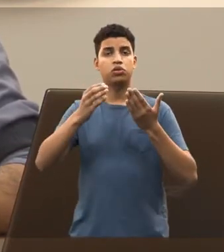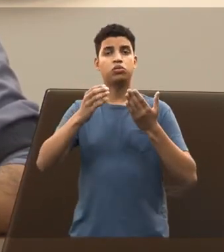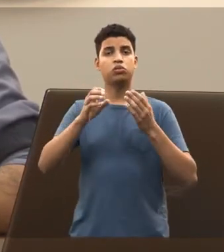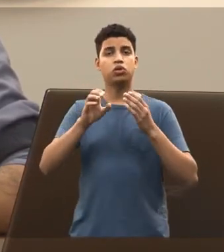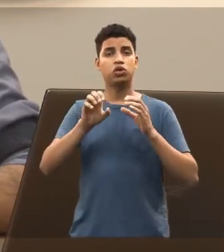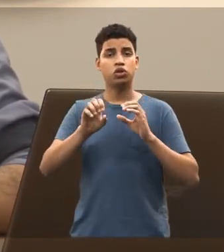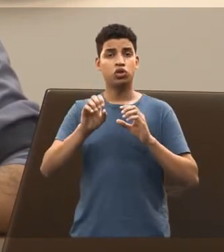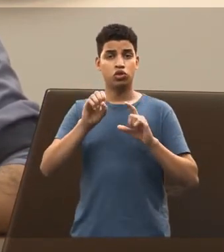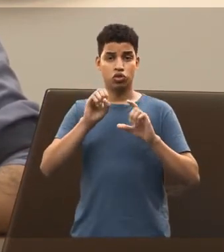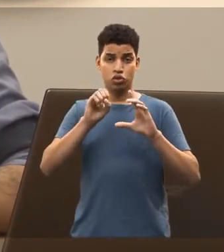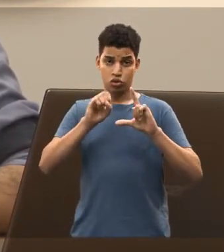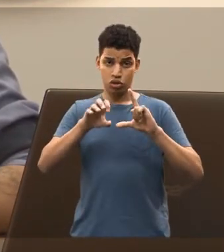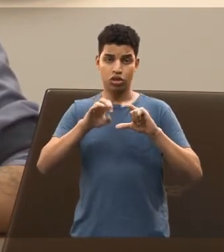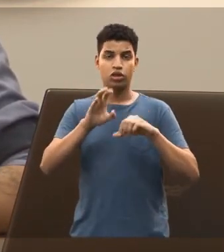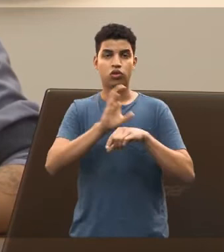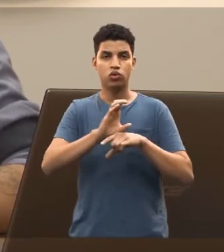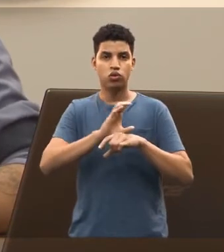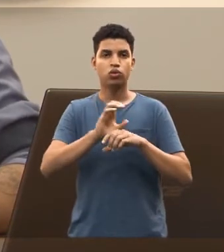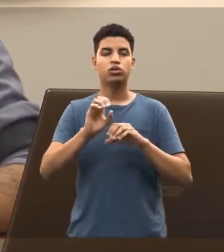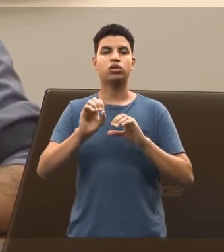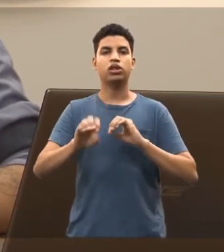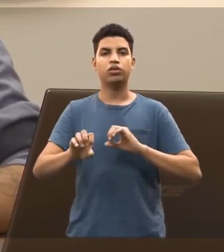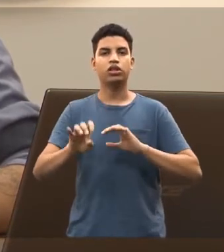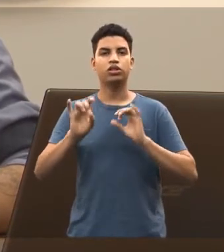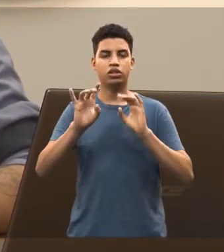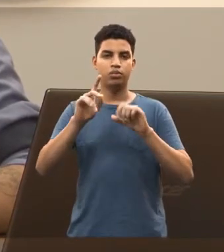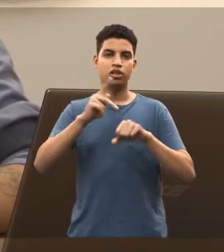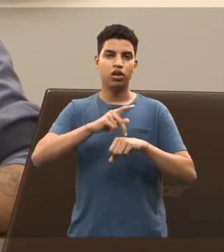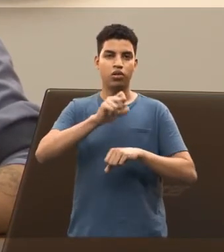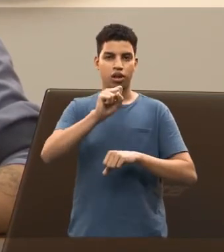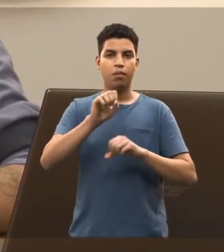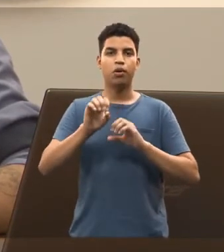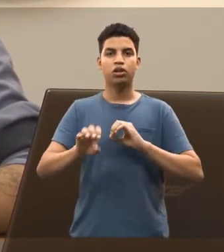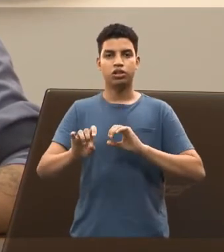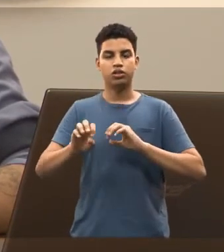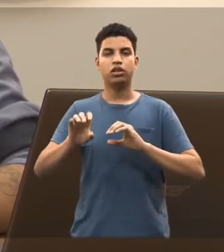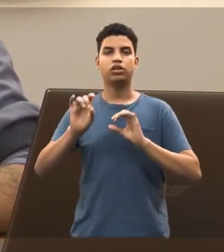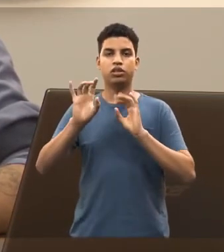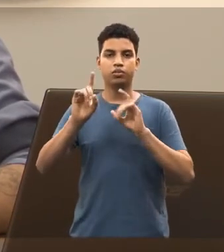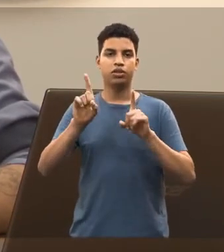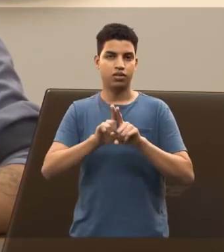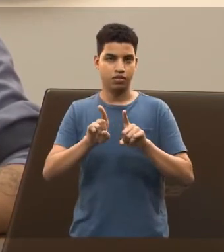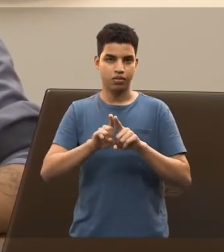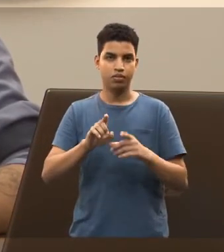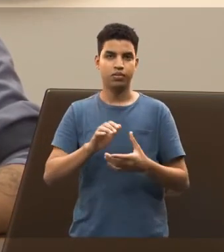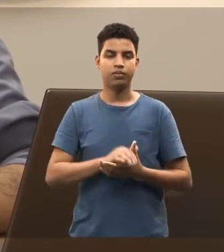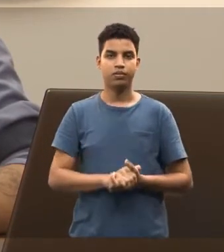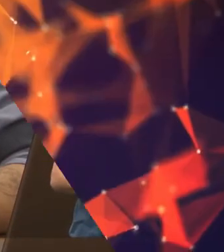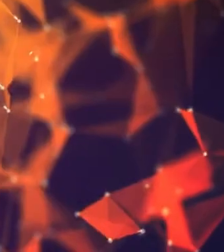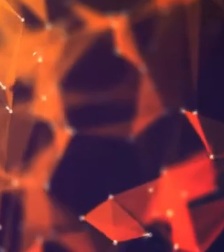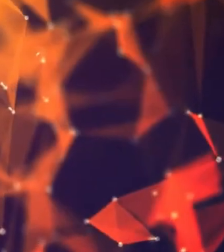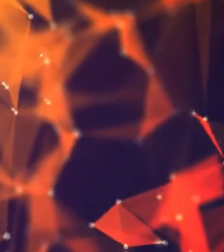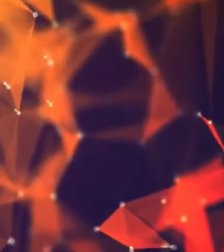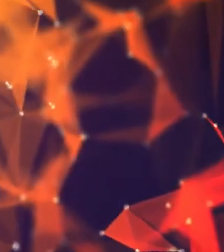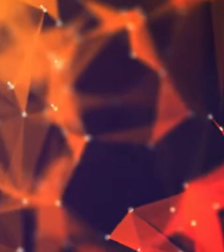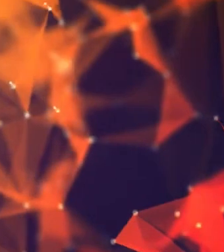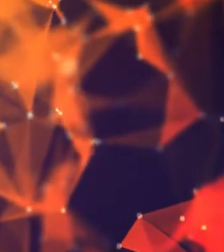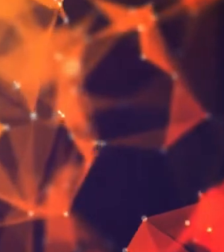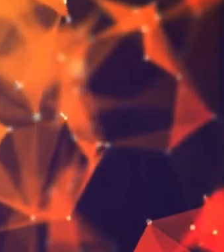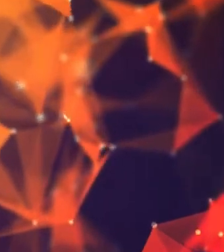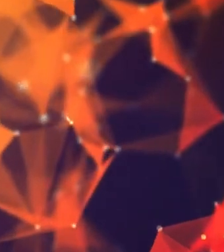aula no curso de Licenciatura em Educação Especial e na pós-graduação em Educação Especial também.